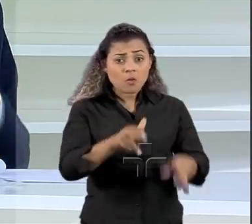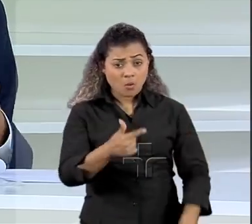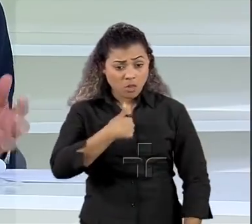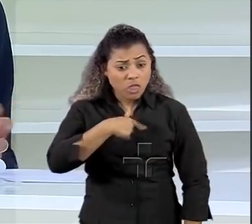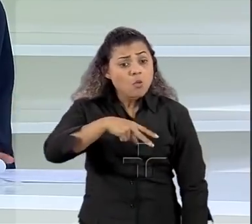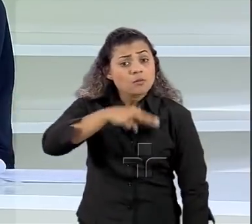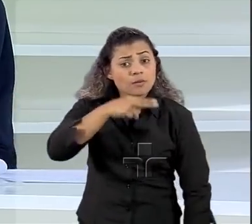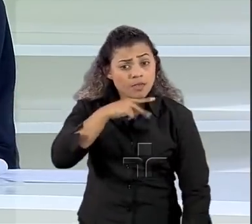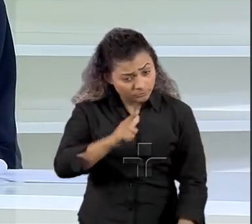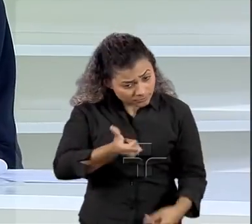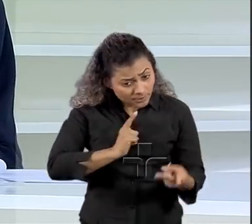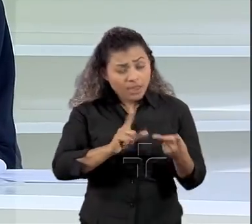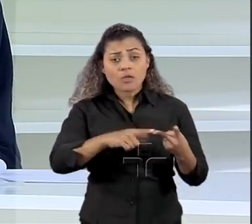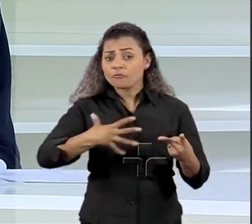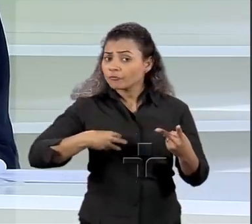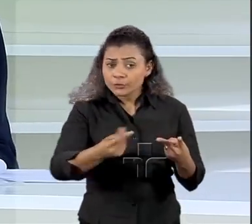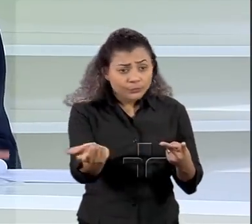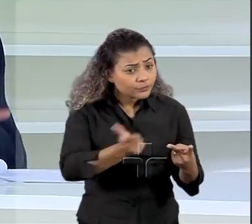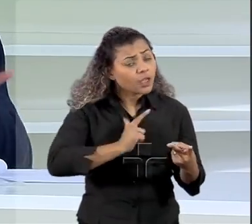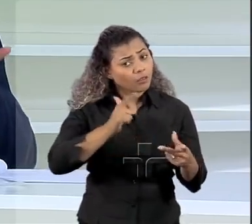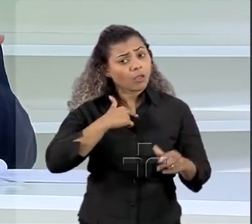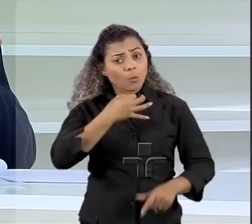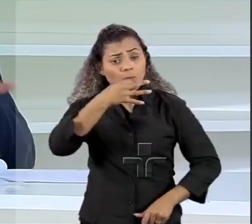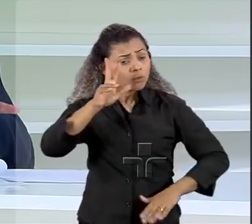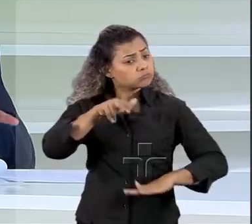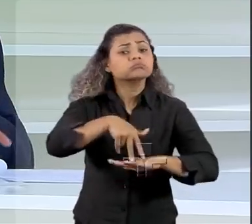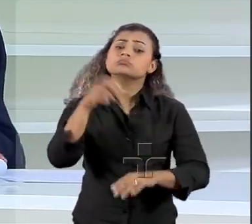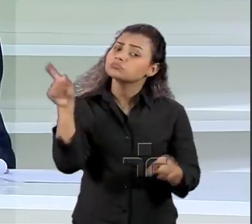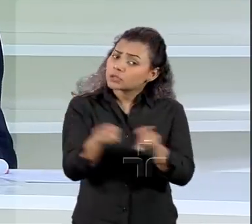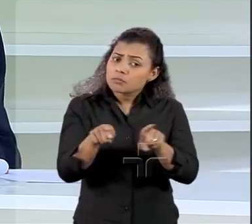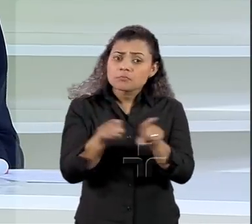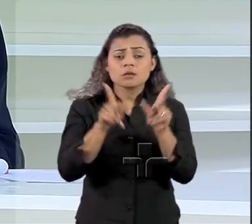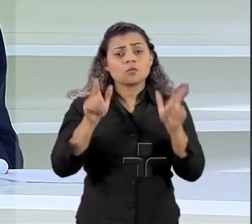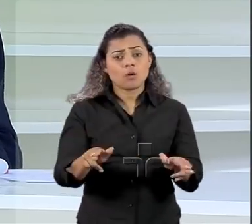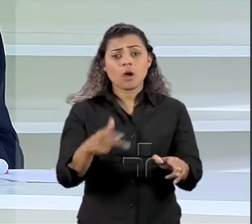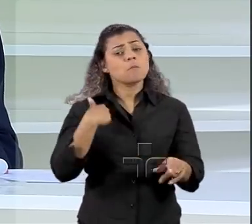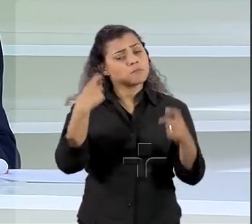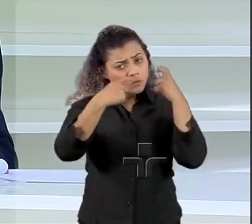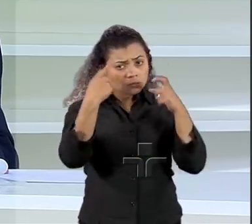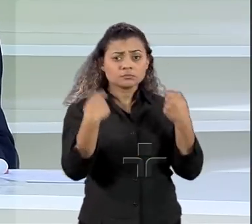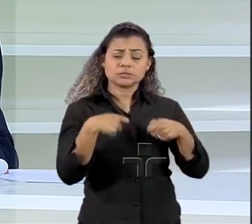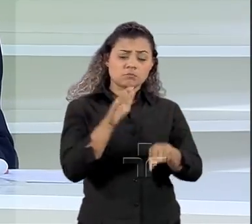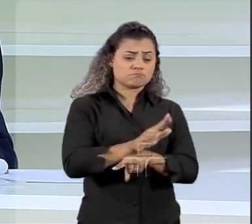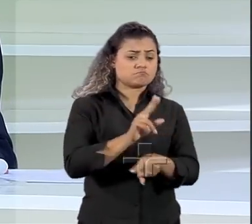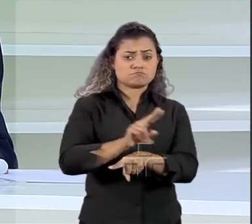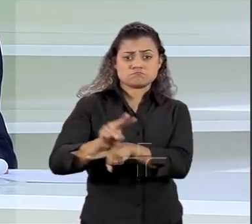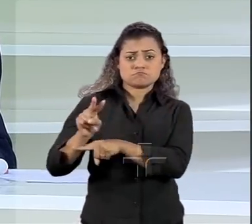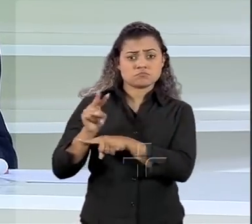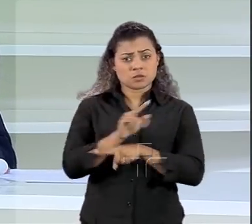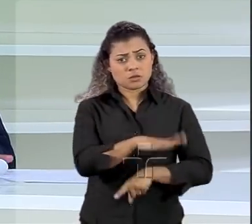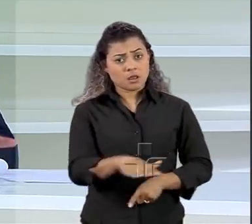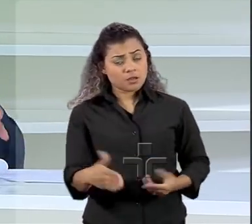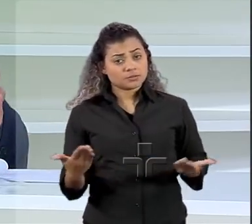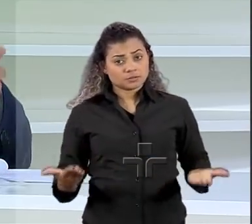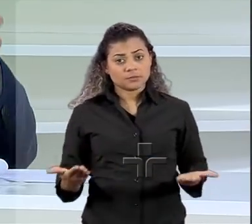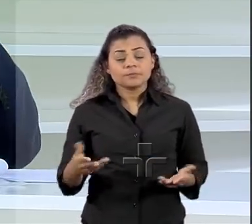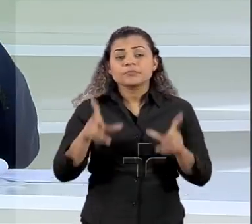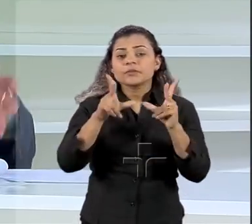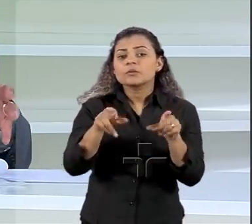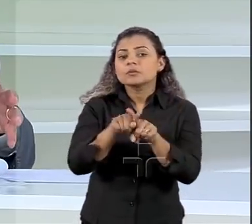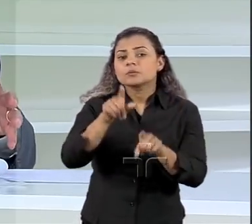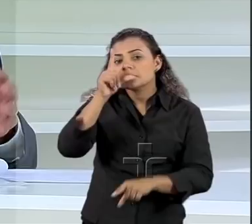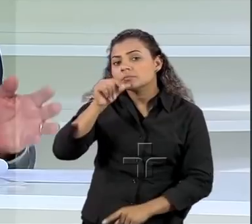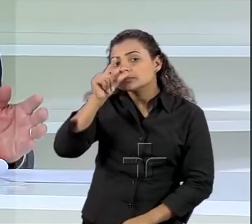inadmissível e qualquer gestor público tem que ter essa preocupação. O programa do presidente Geraldo Alckmin faz uma